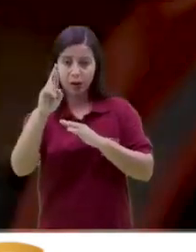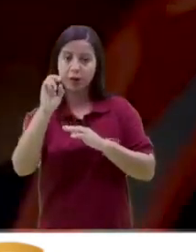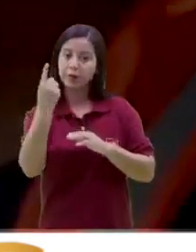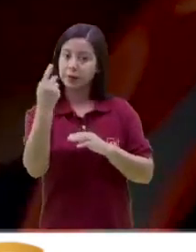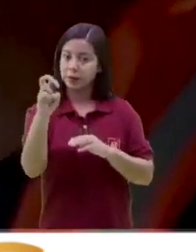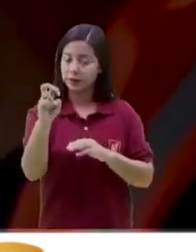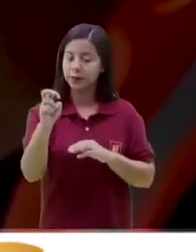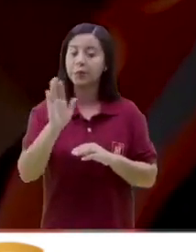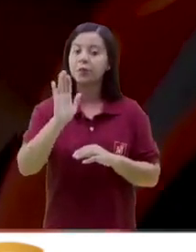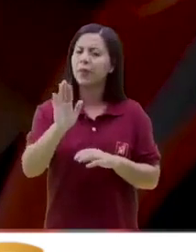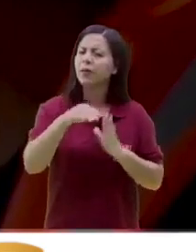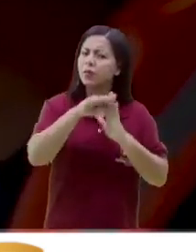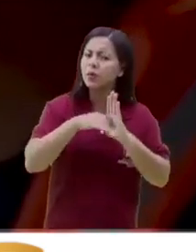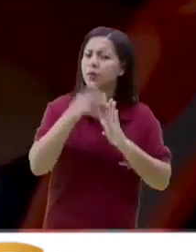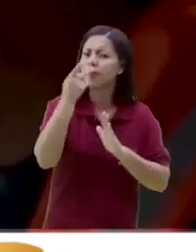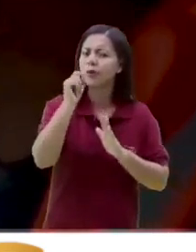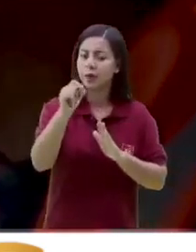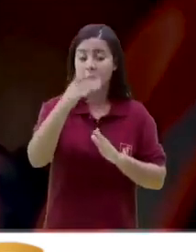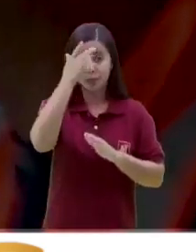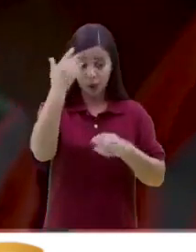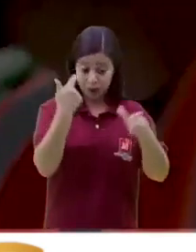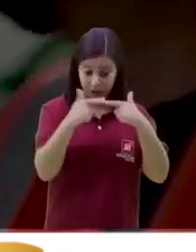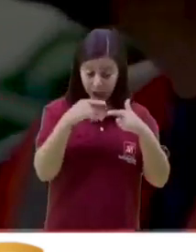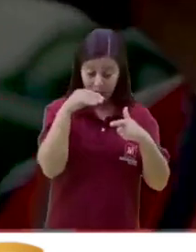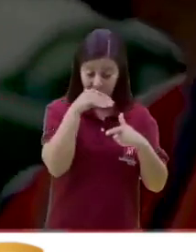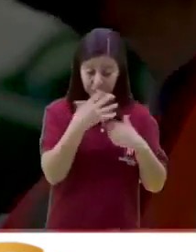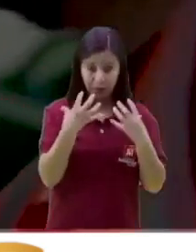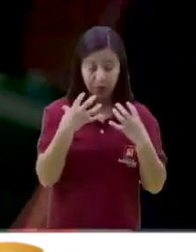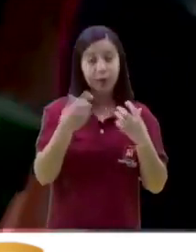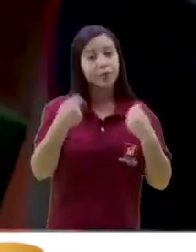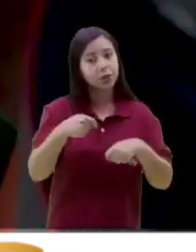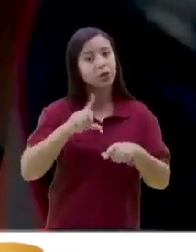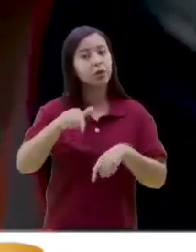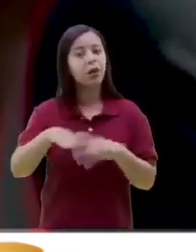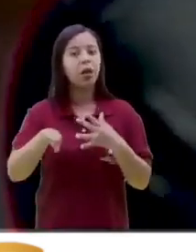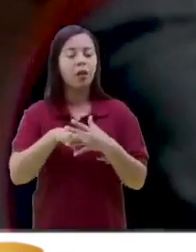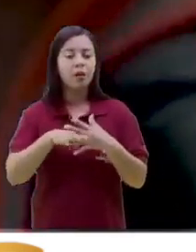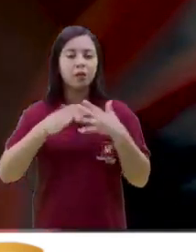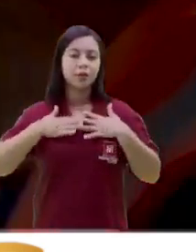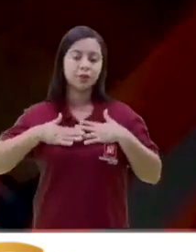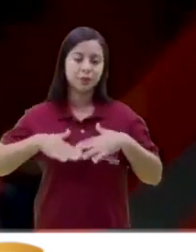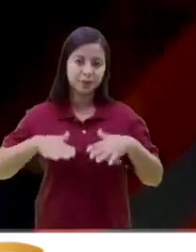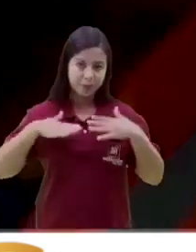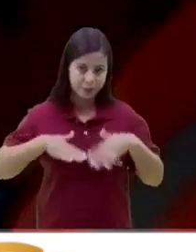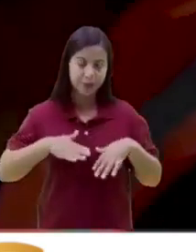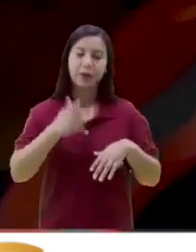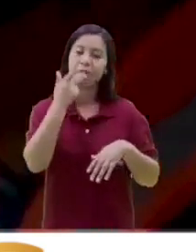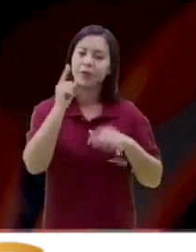exemplo, que o trabalhador tenha intervalos de descanso, né? Então tem algumas atividades, por exemplo, que esse trabalhador ele tem que